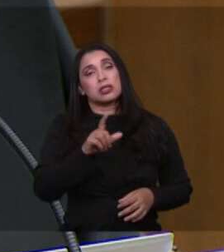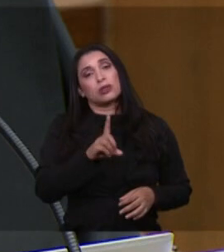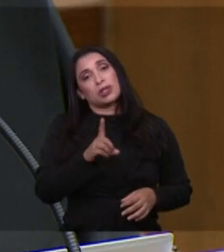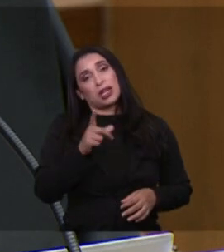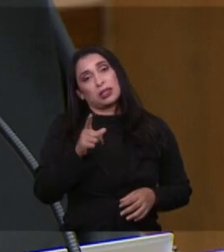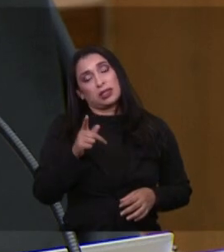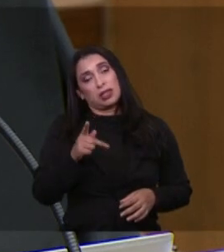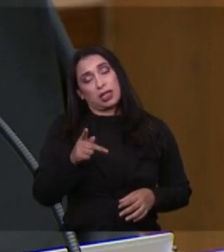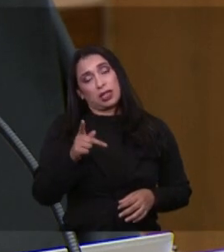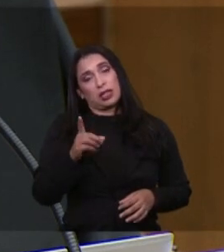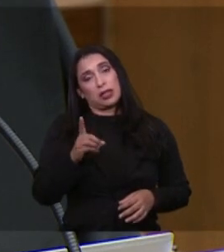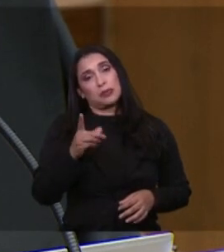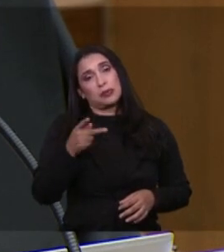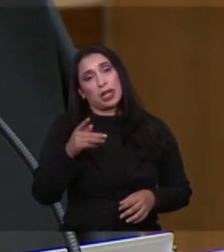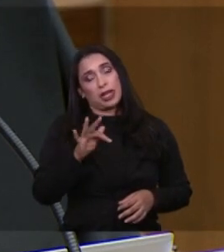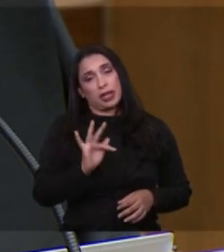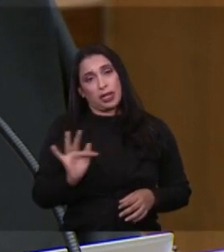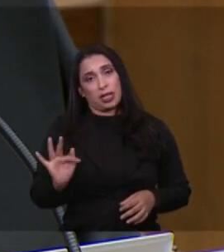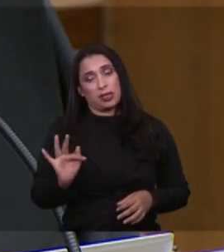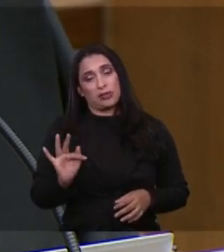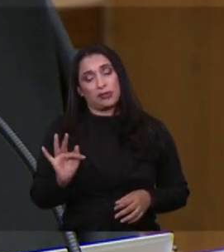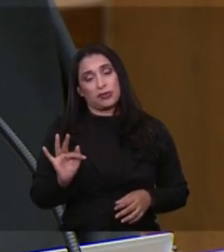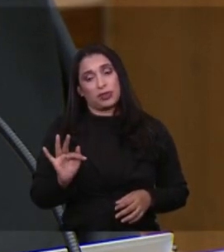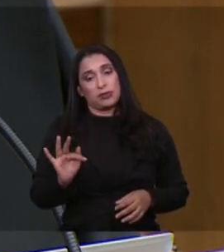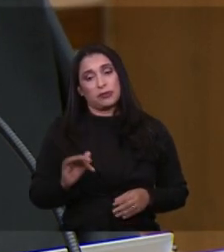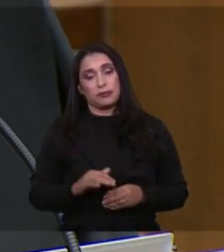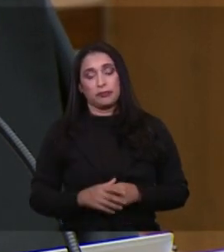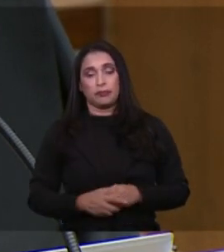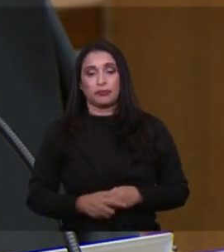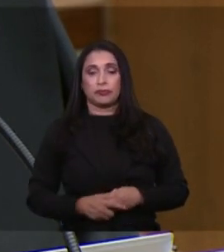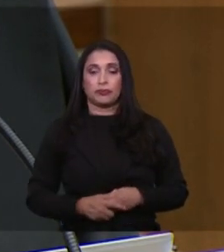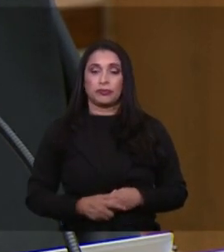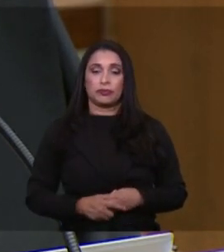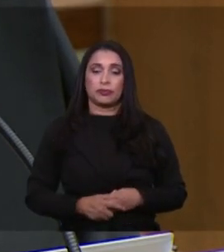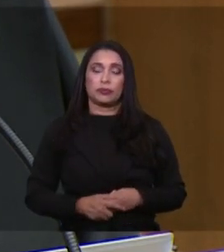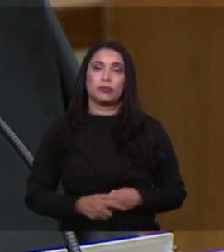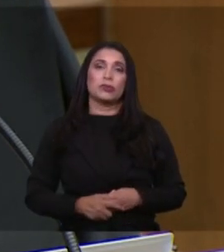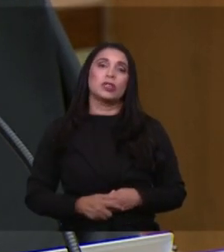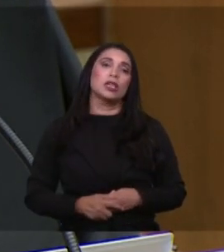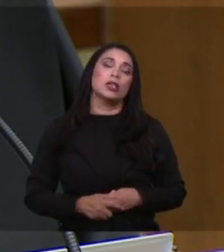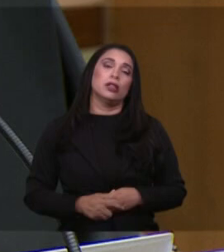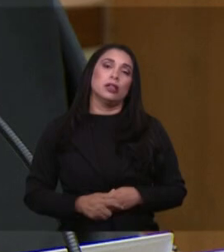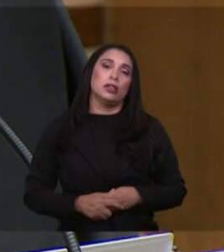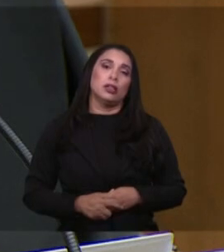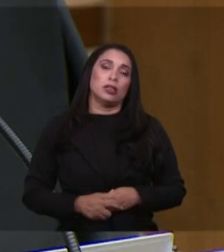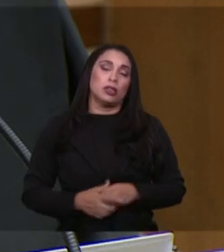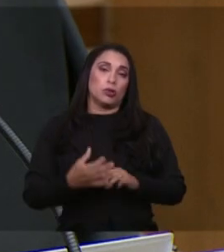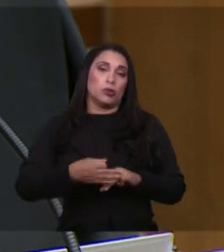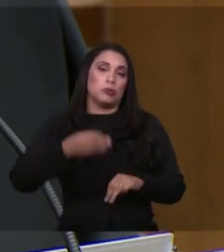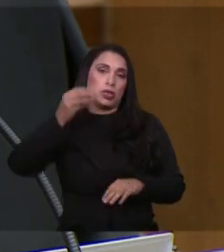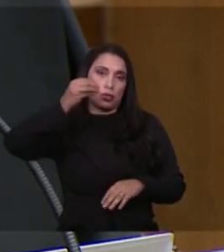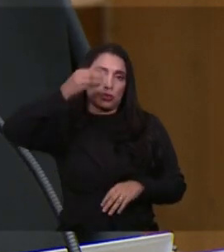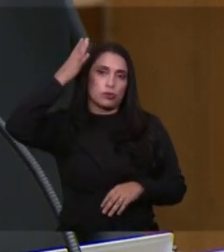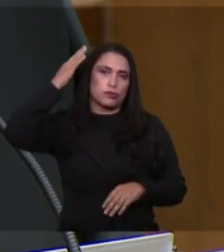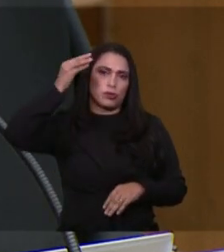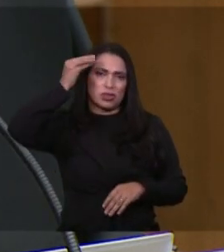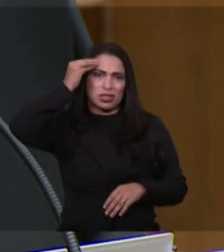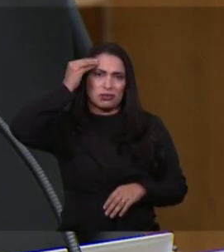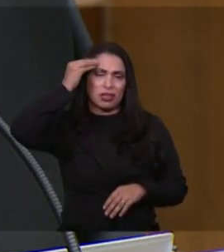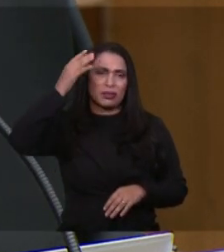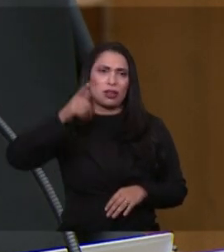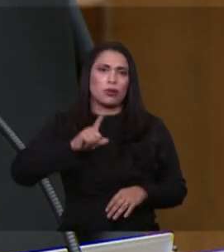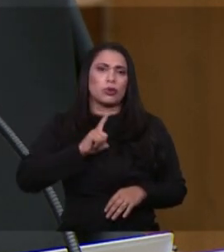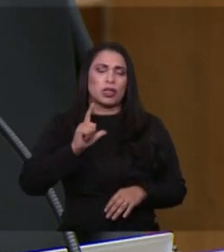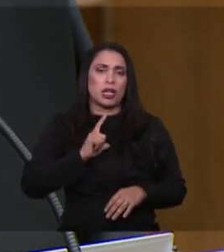se isso persiste, quiçá o próprio entendimento do ministro Fux seja uma